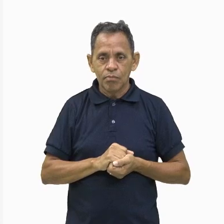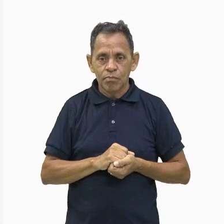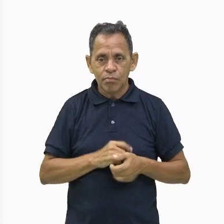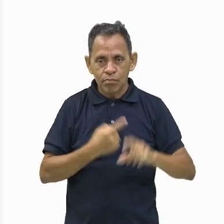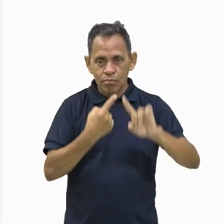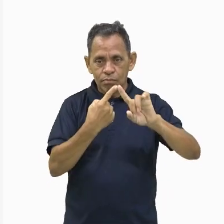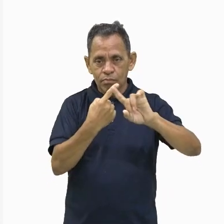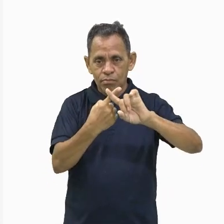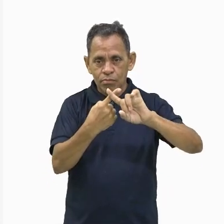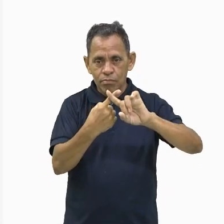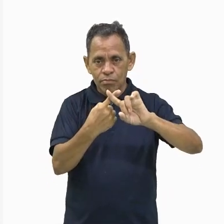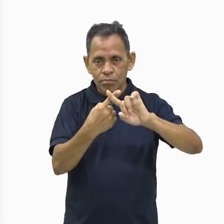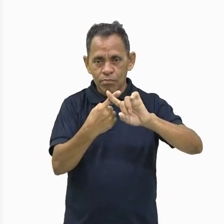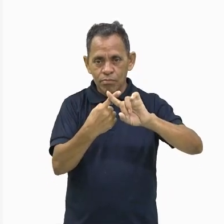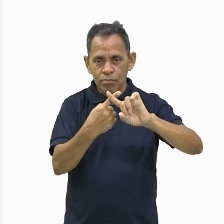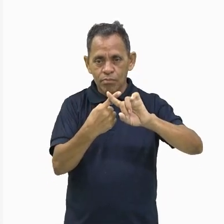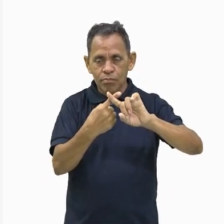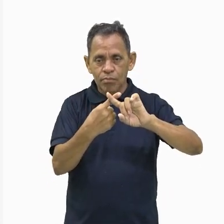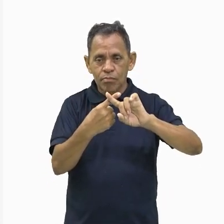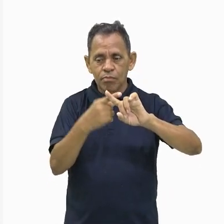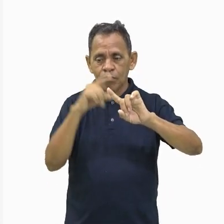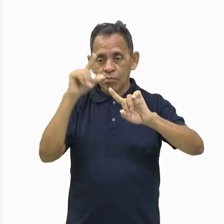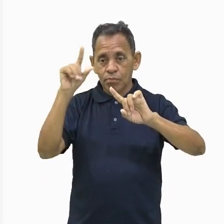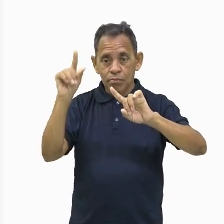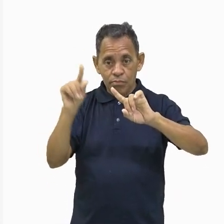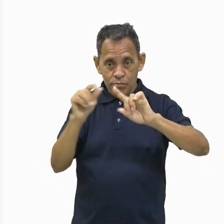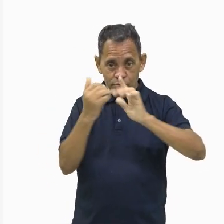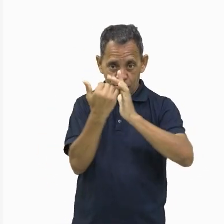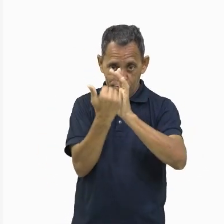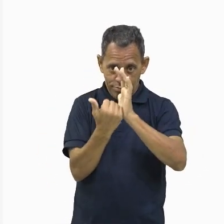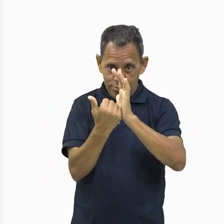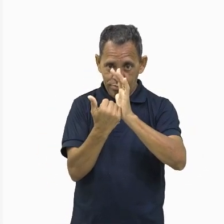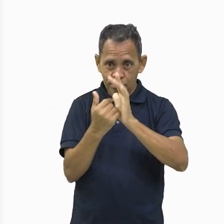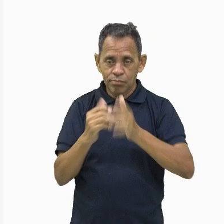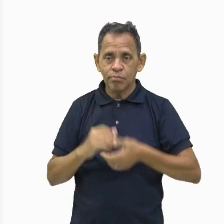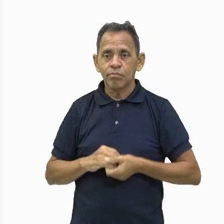multiplicado pelo fator de desconto, no nosso caso aqui